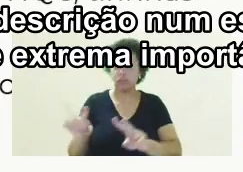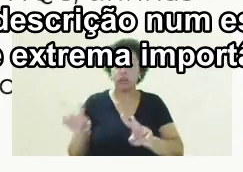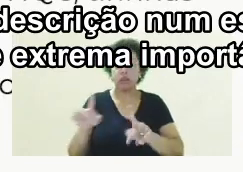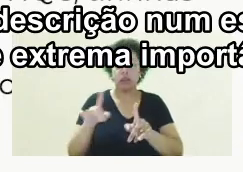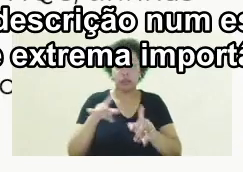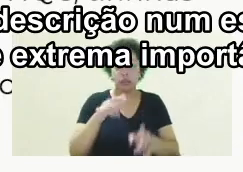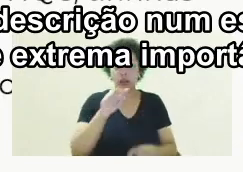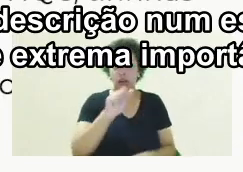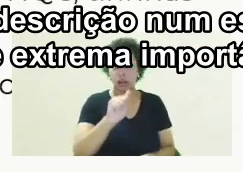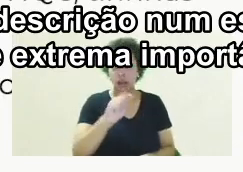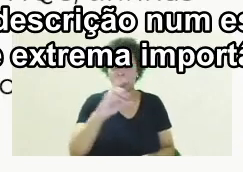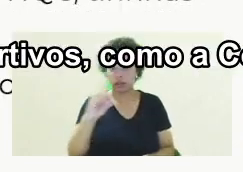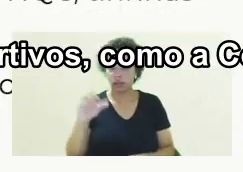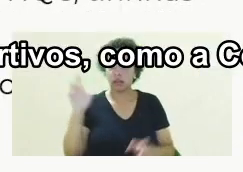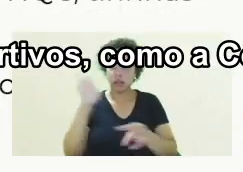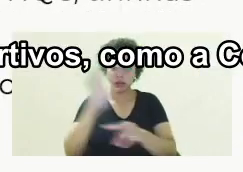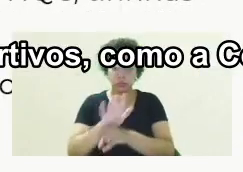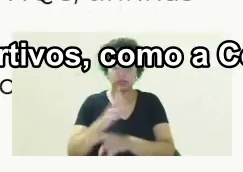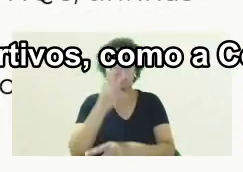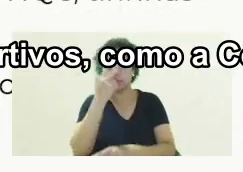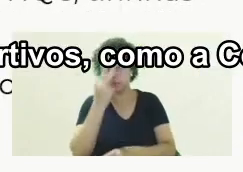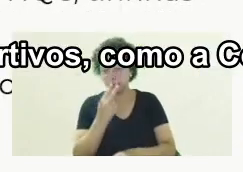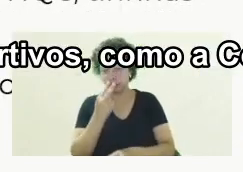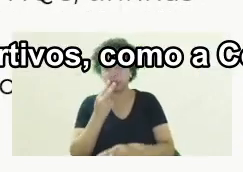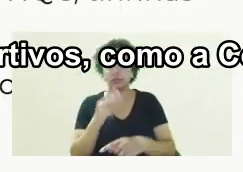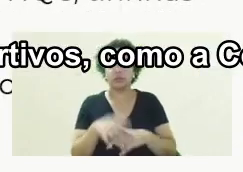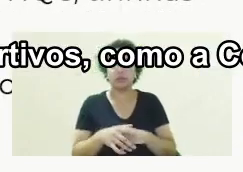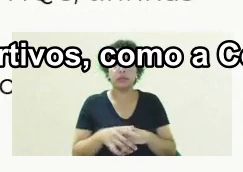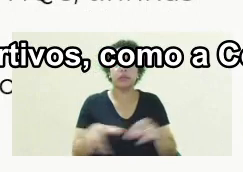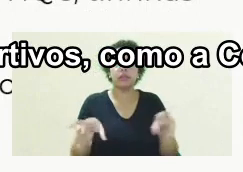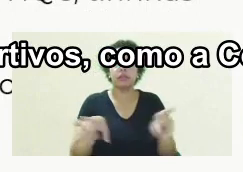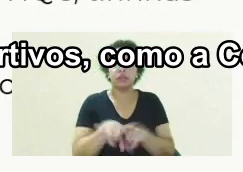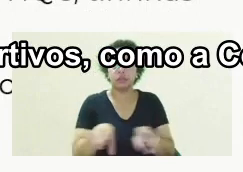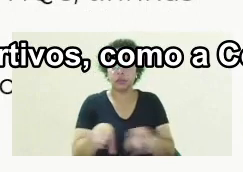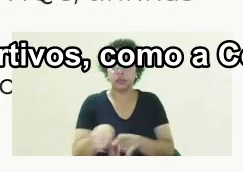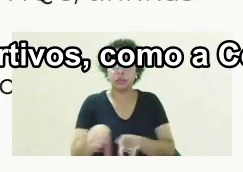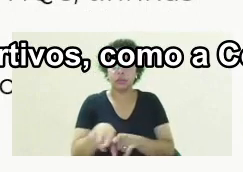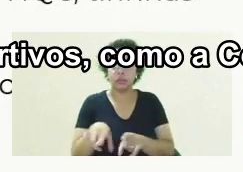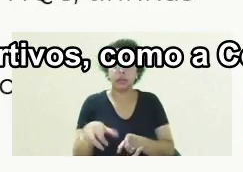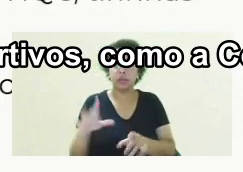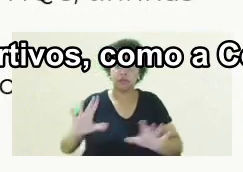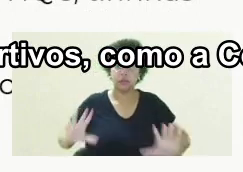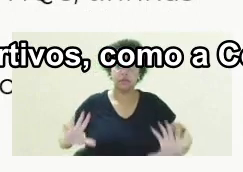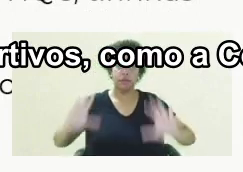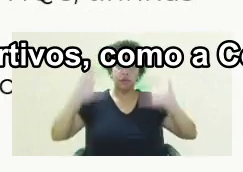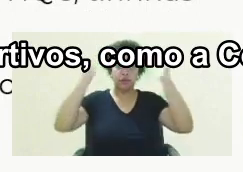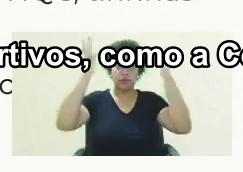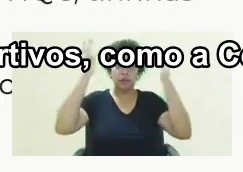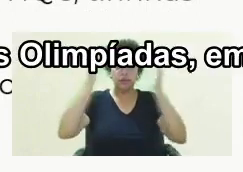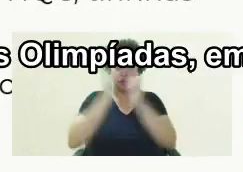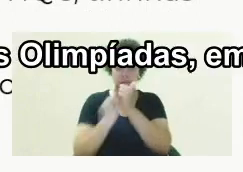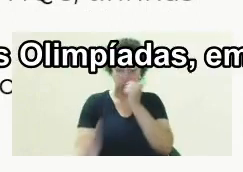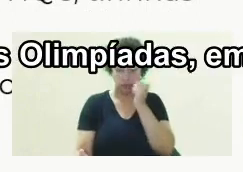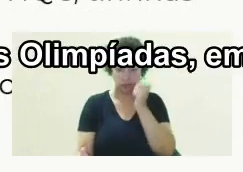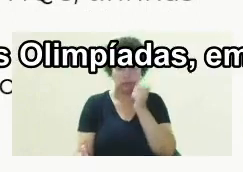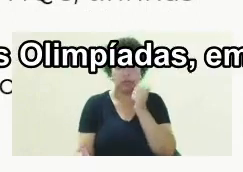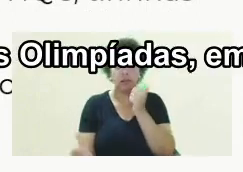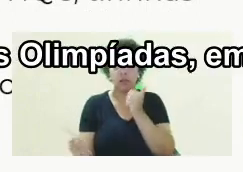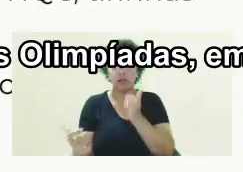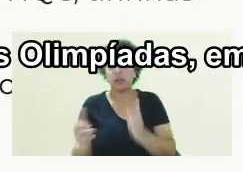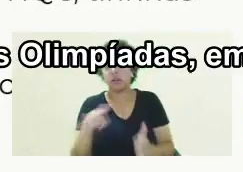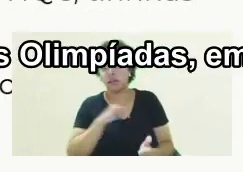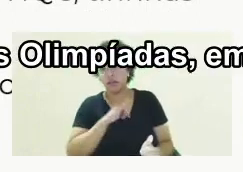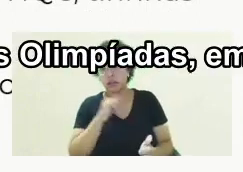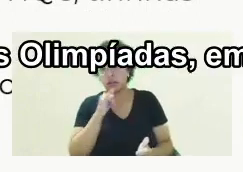espetáculo desse é de extrema importância. Temos em eventos esportivos, como a Copa do Mundo, né,